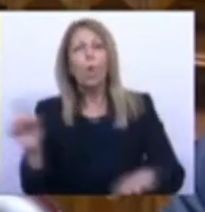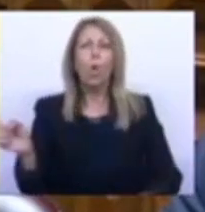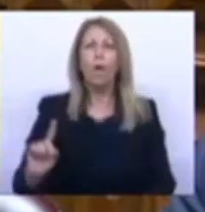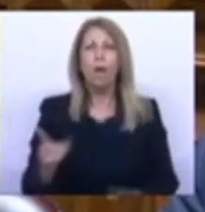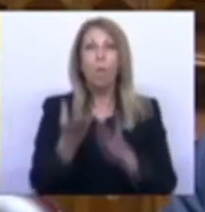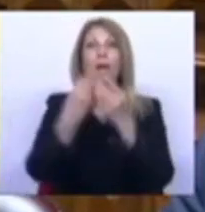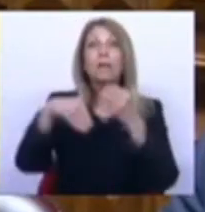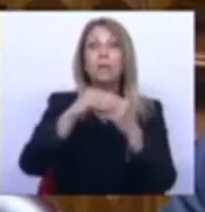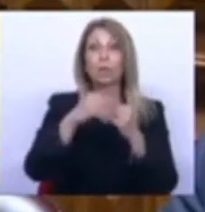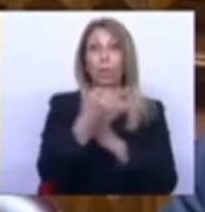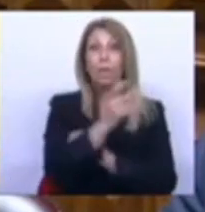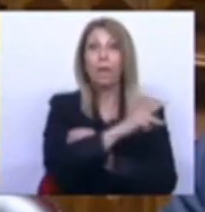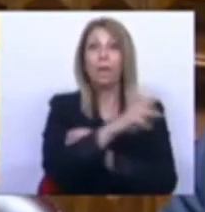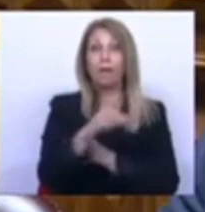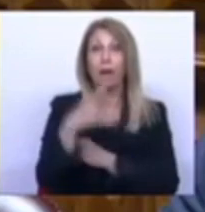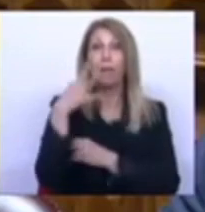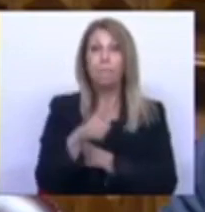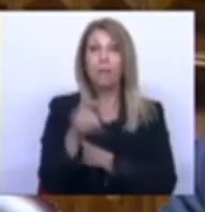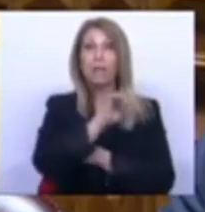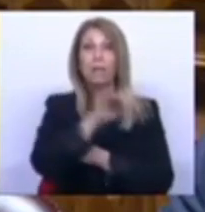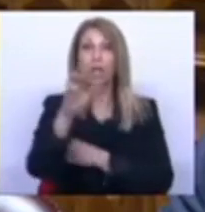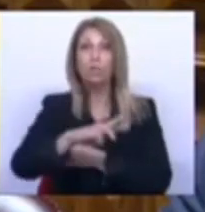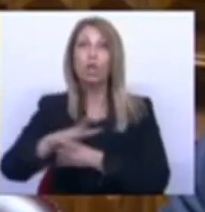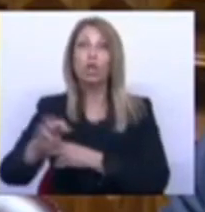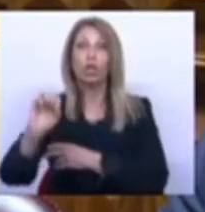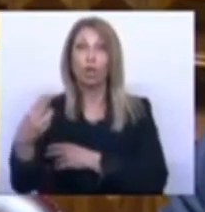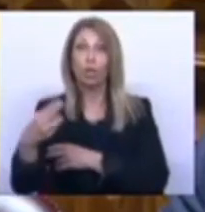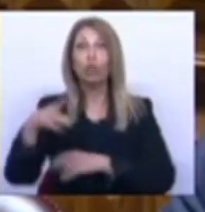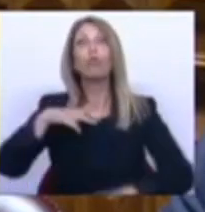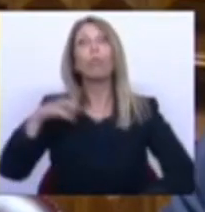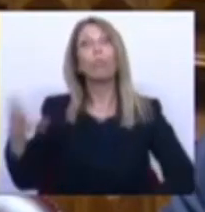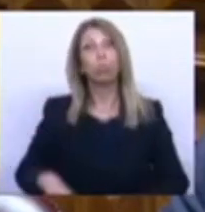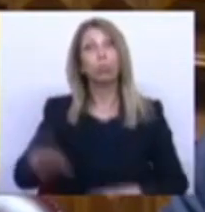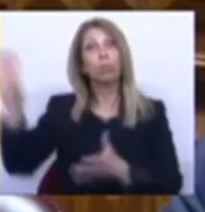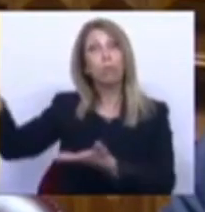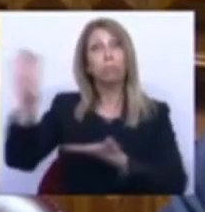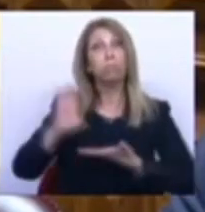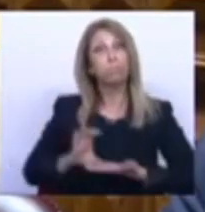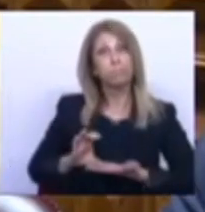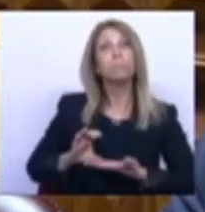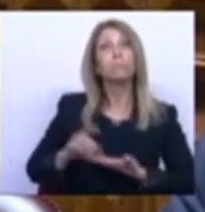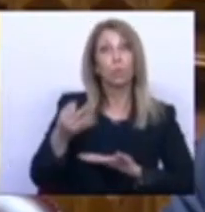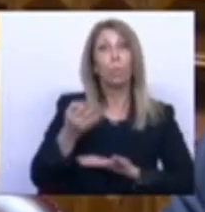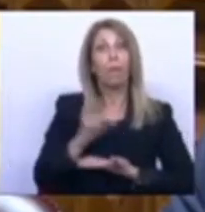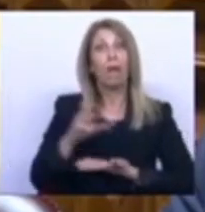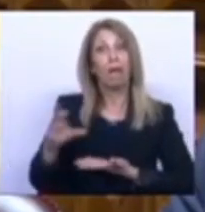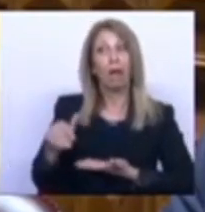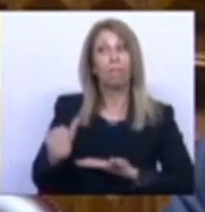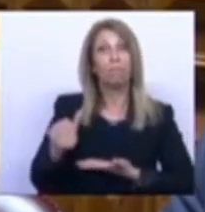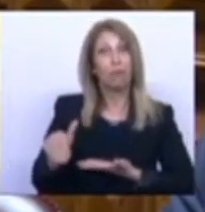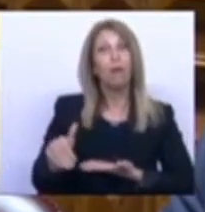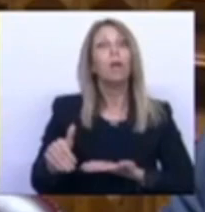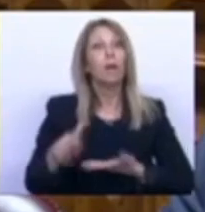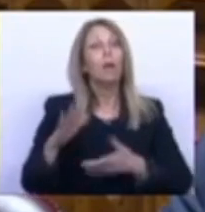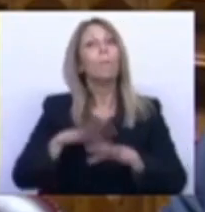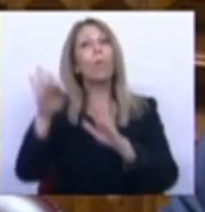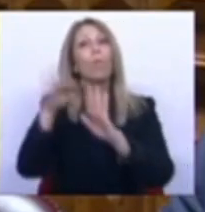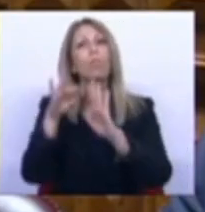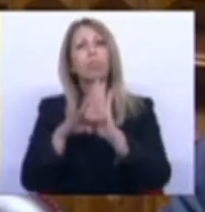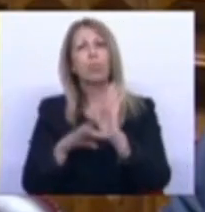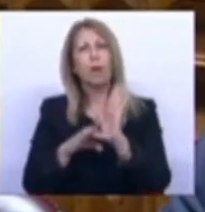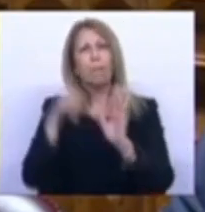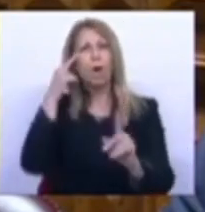PRR de 1.500 milhões de euros que Portugal receberá da parte dinâmica do PRR, prioritariamente num programa com os objetivos do